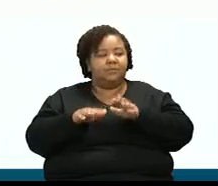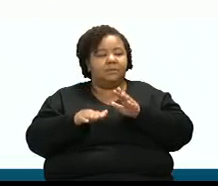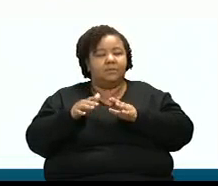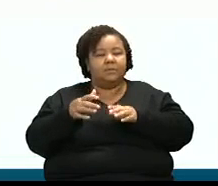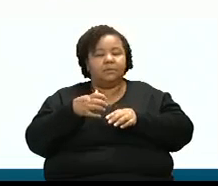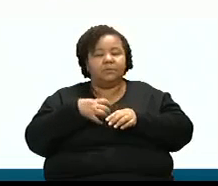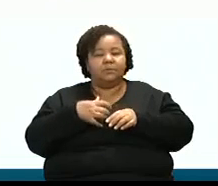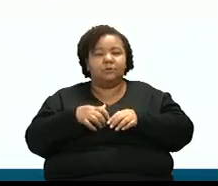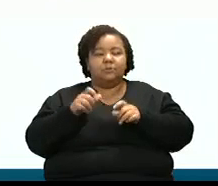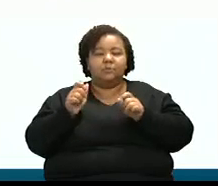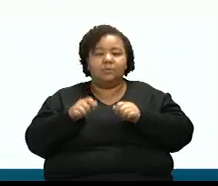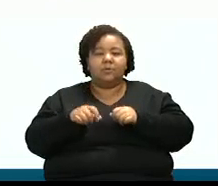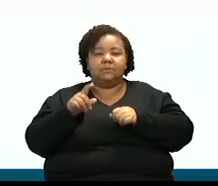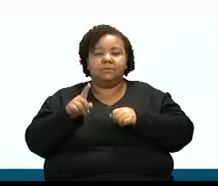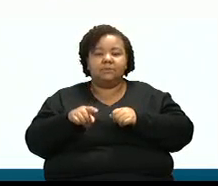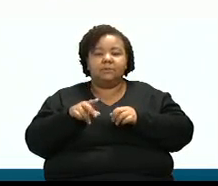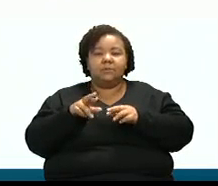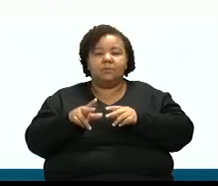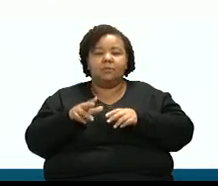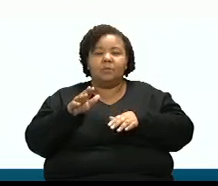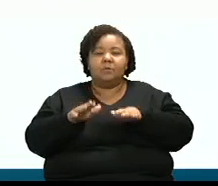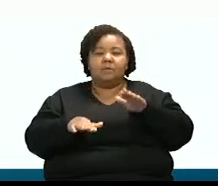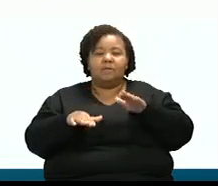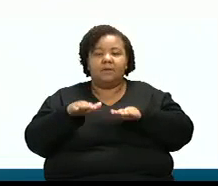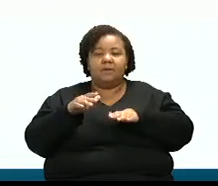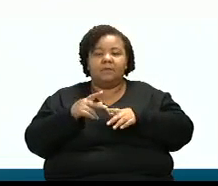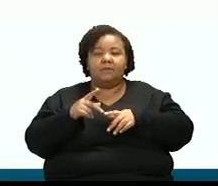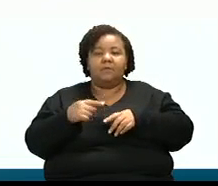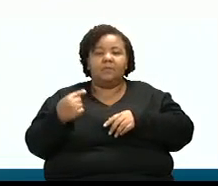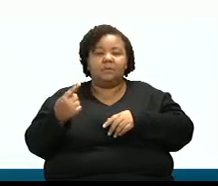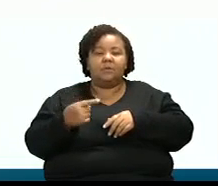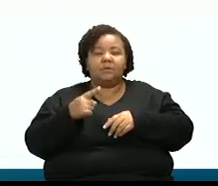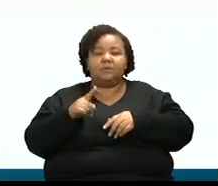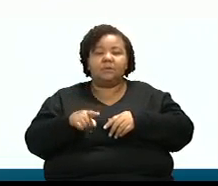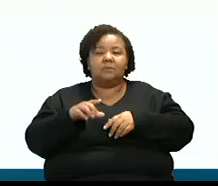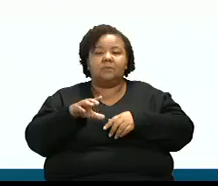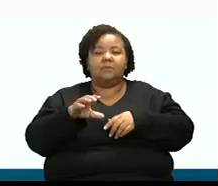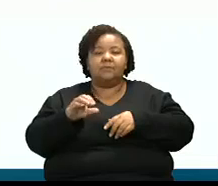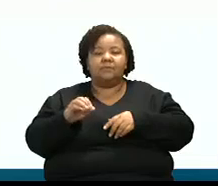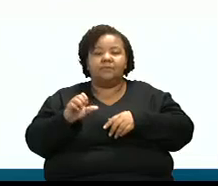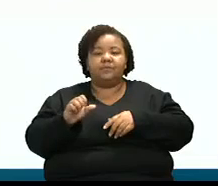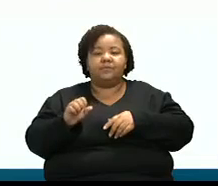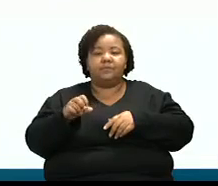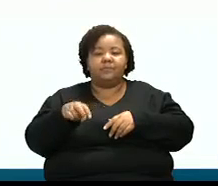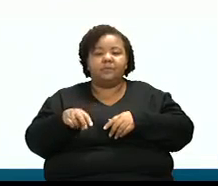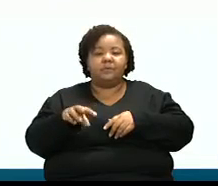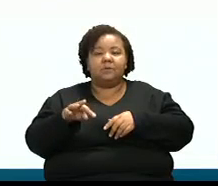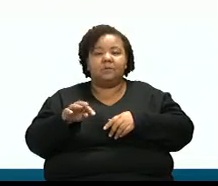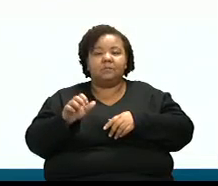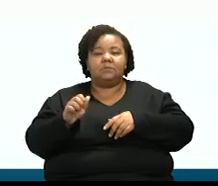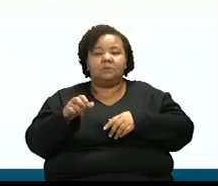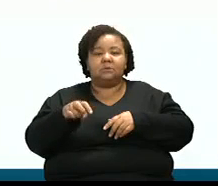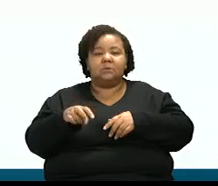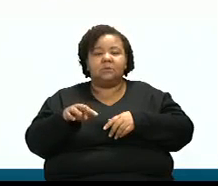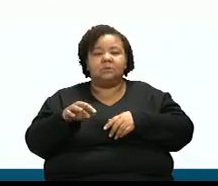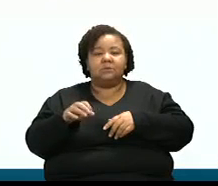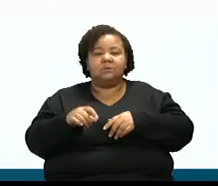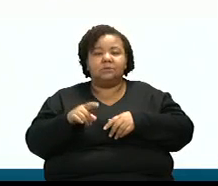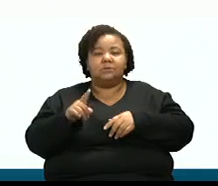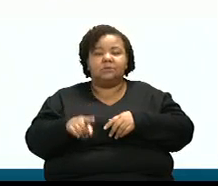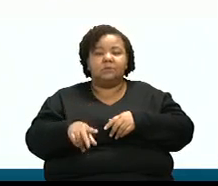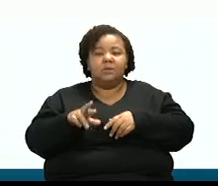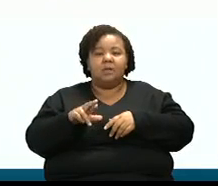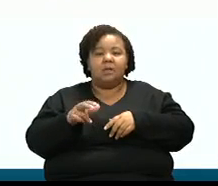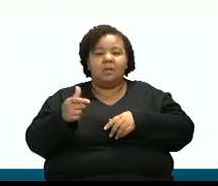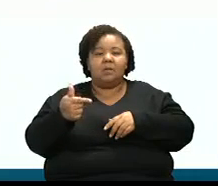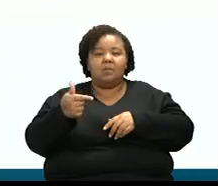tipo de situação pode ser tomado como variável, mas para nós vai ser constante. Seno de π sobre 2 é igual a 1 e r